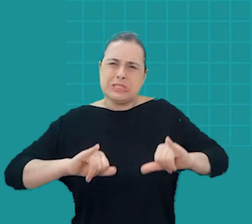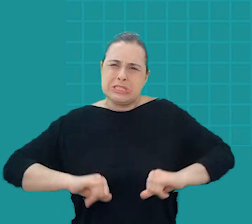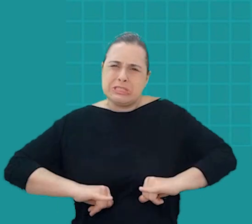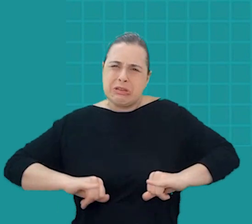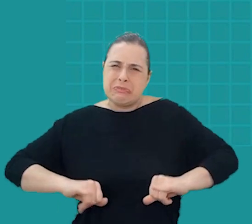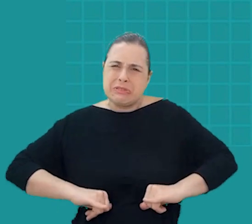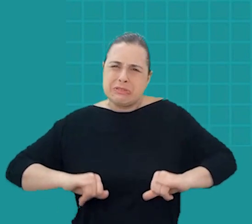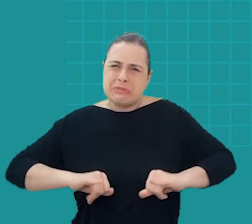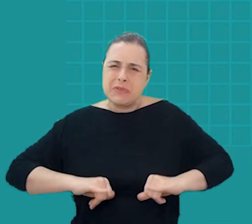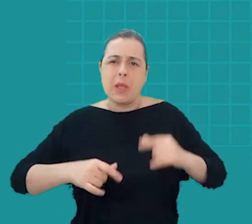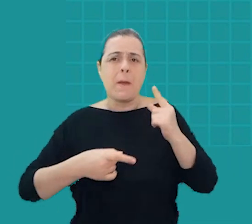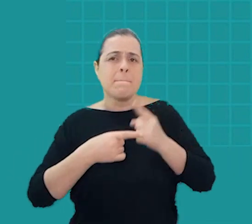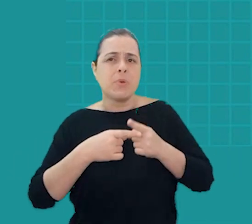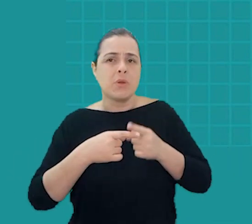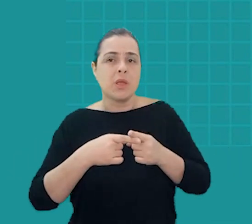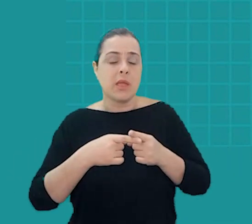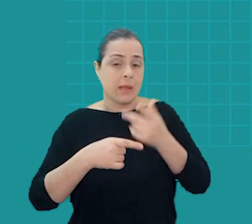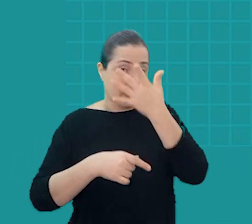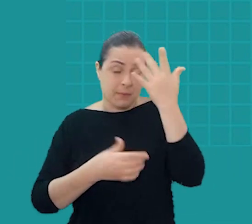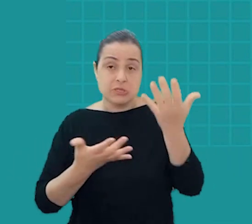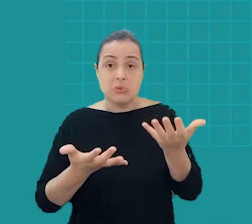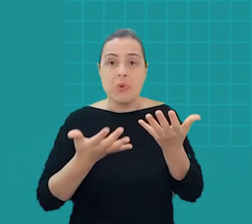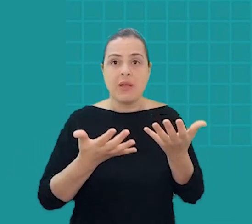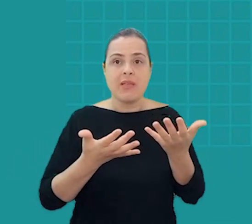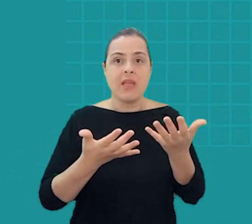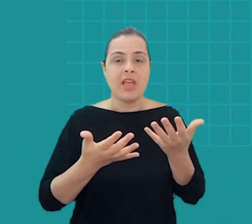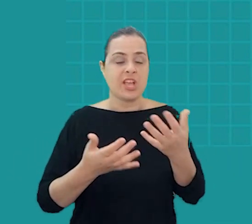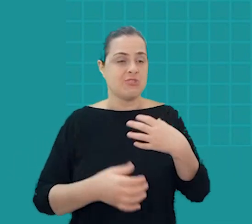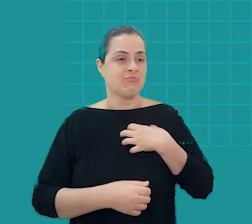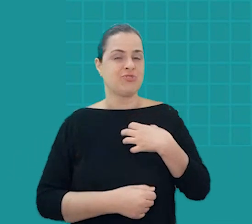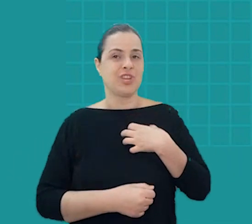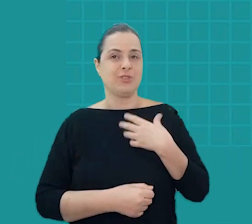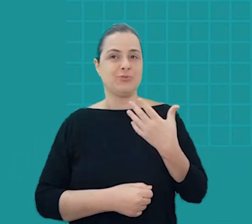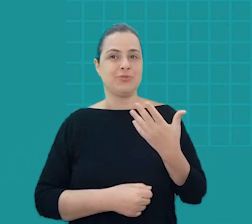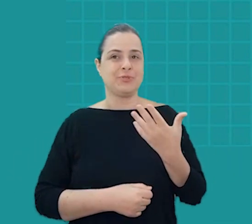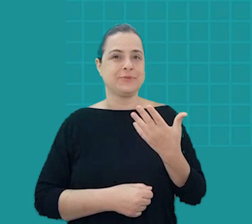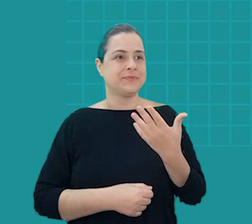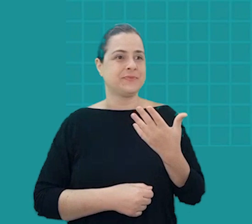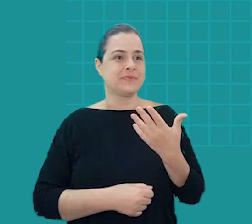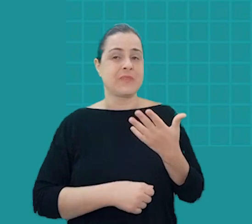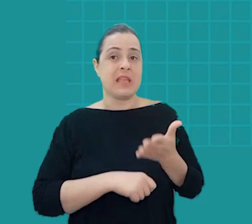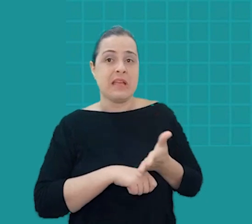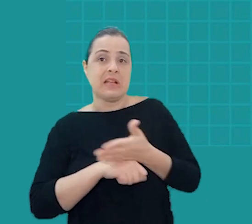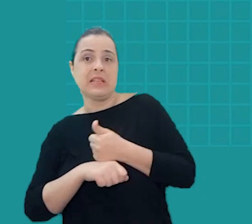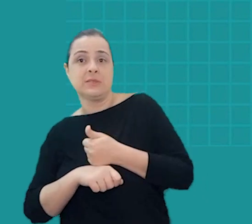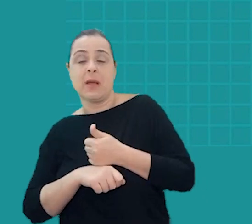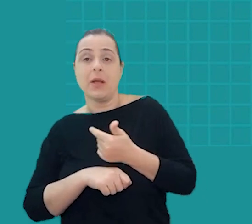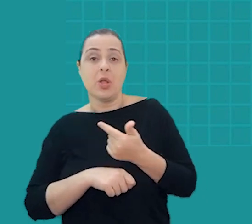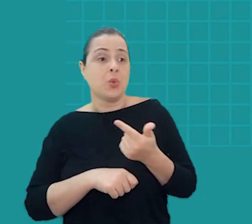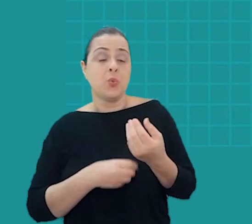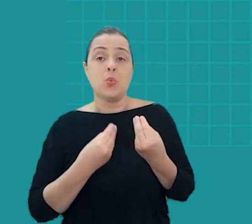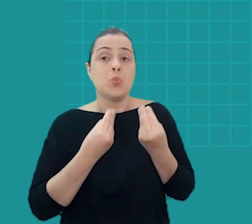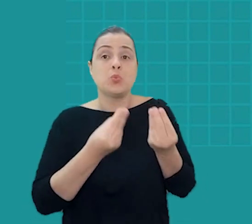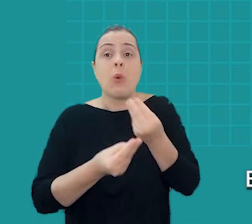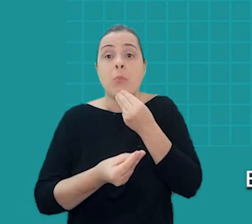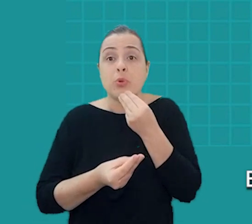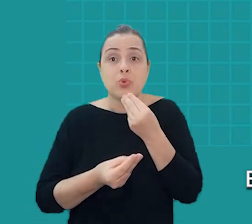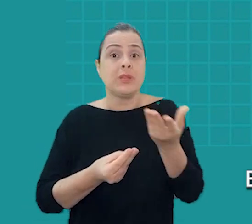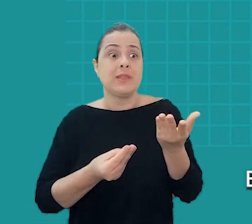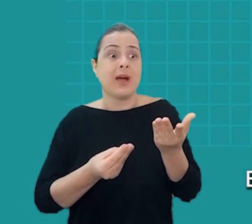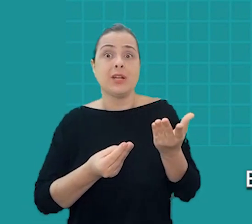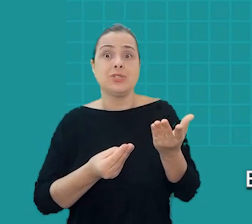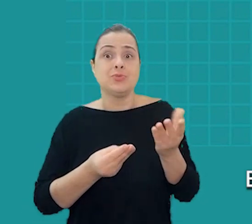de antecipar, de fazer as coisas e não dar espaço para que a gente se desenvolva. E